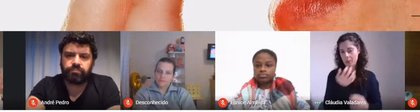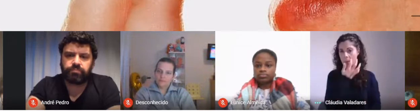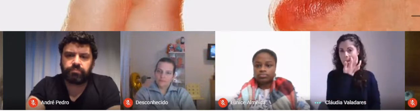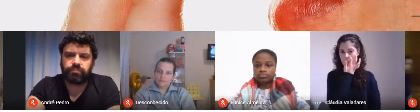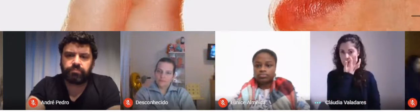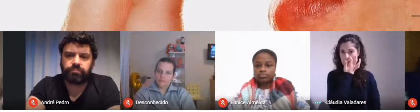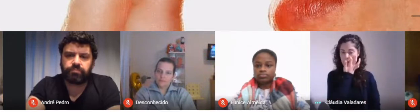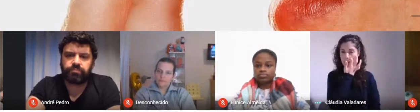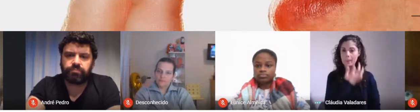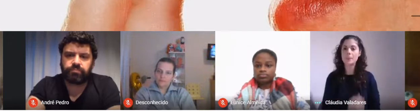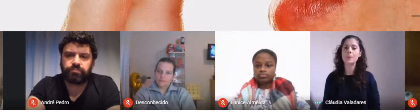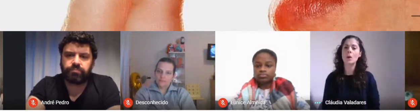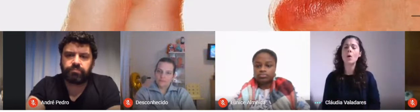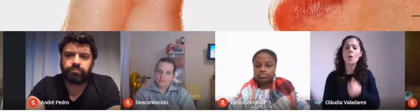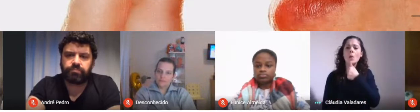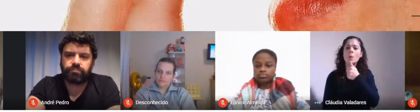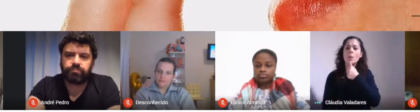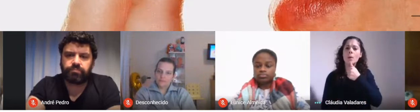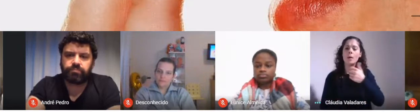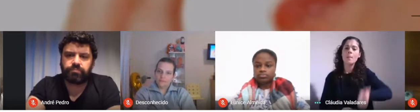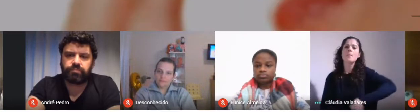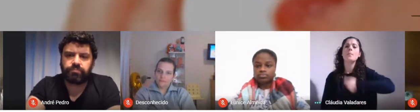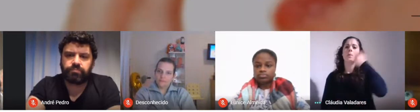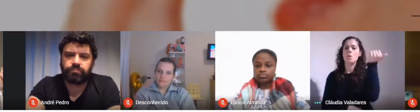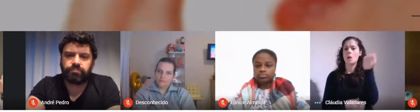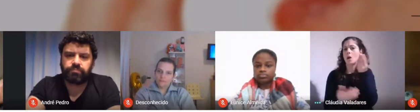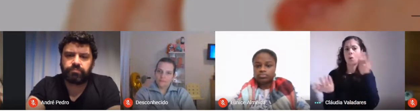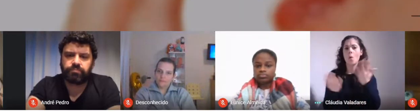Para melhorar então o mau hálito ou tratar,